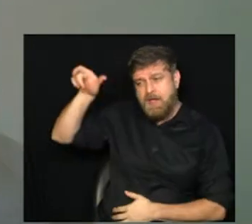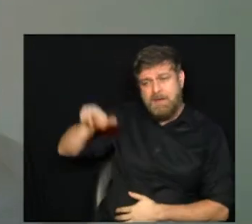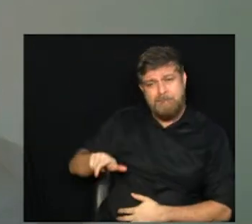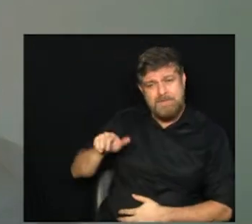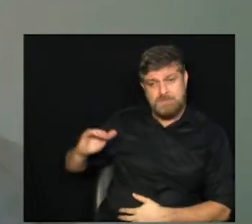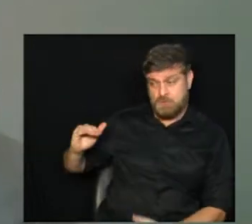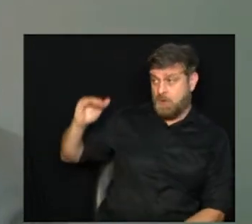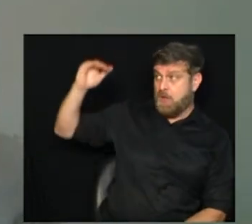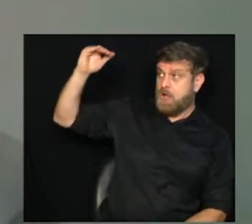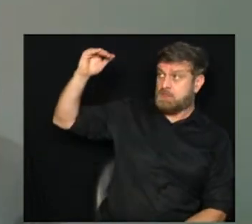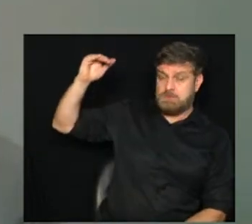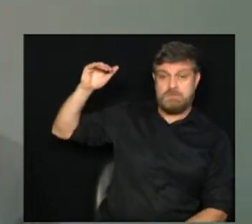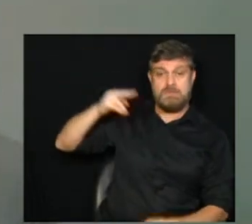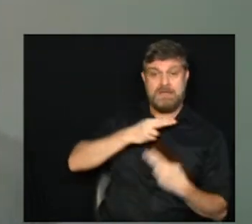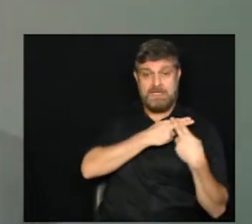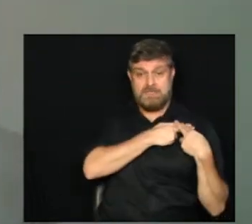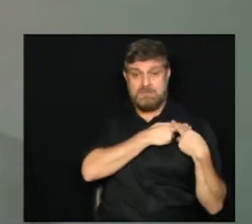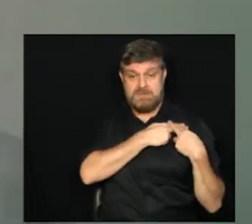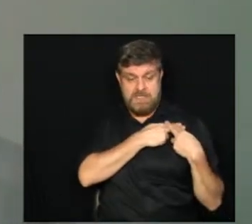suas